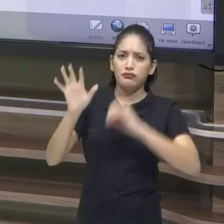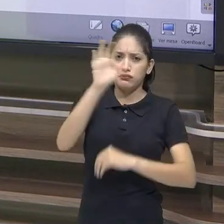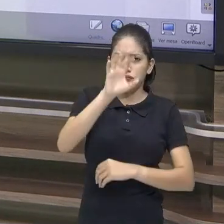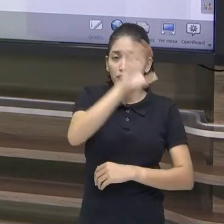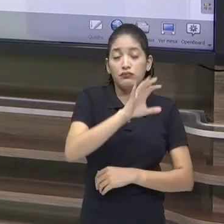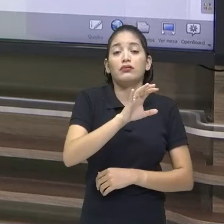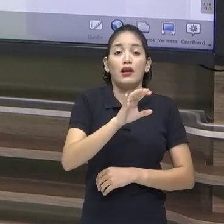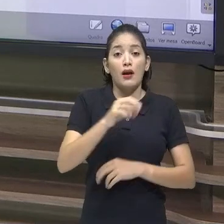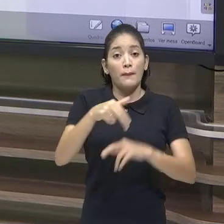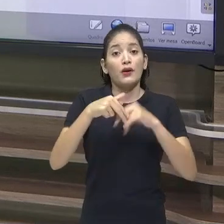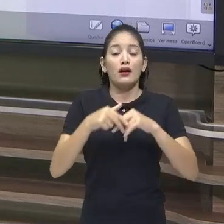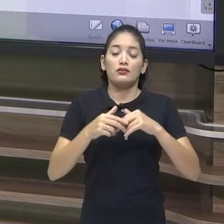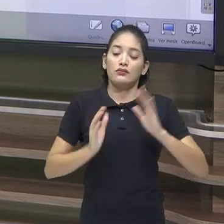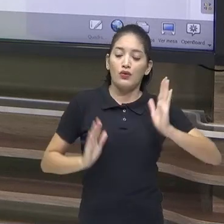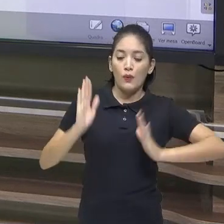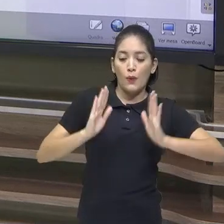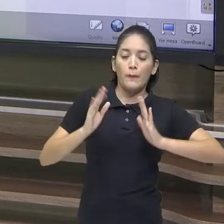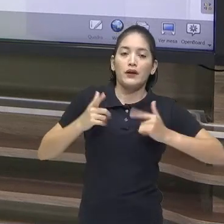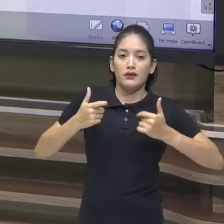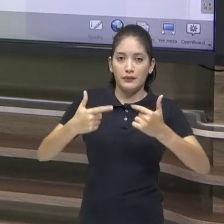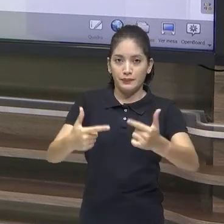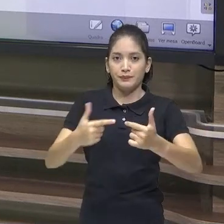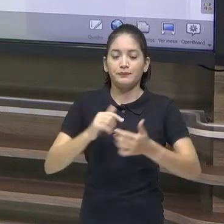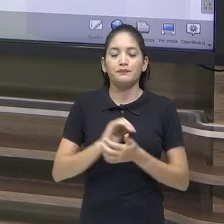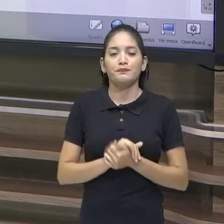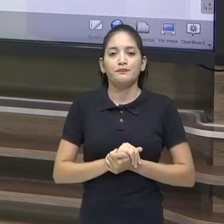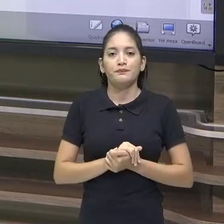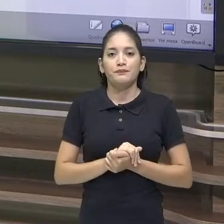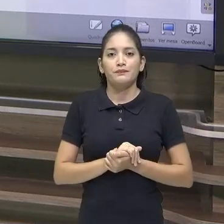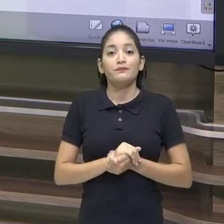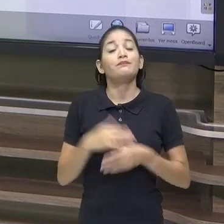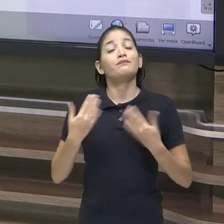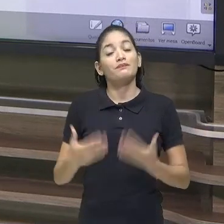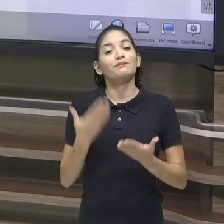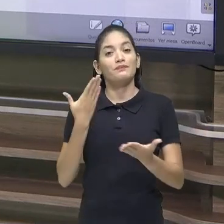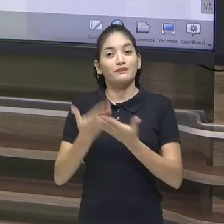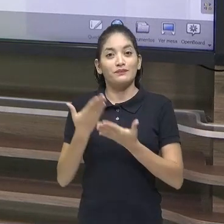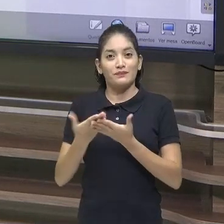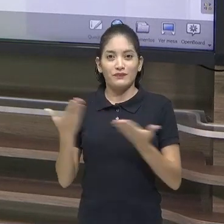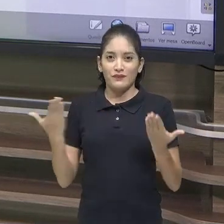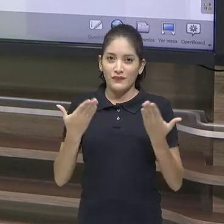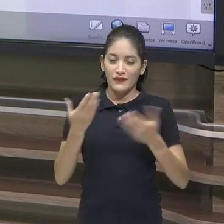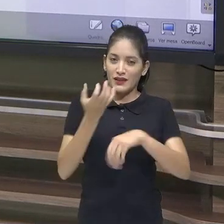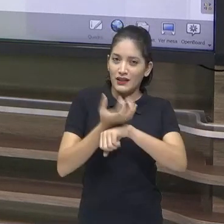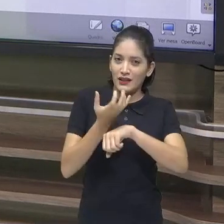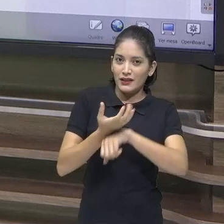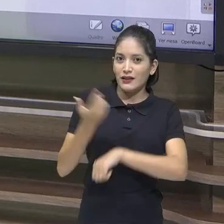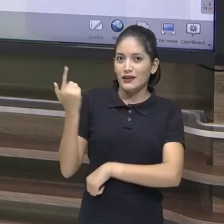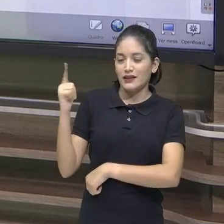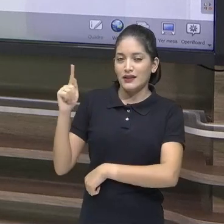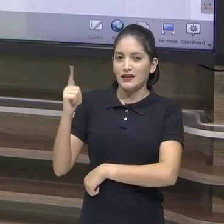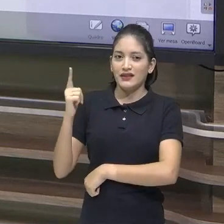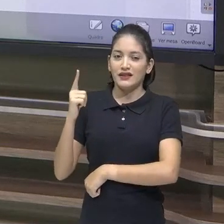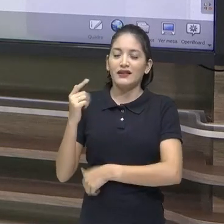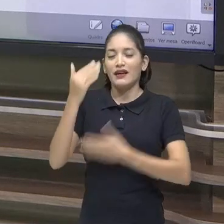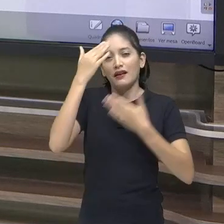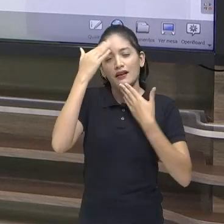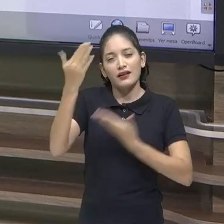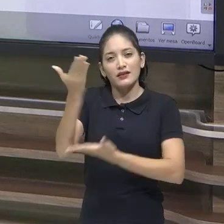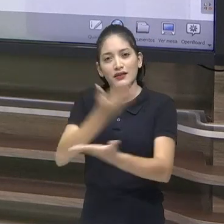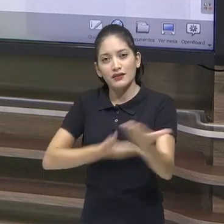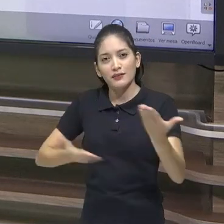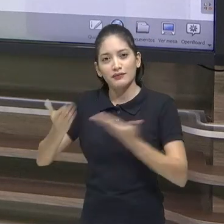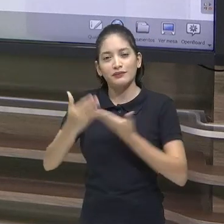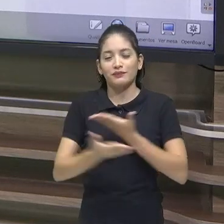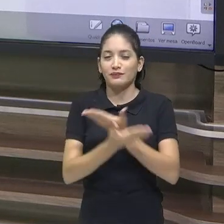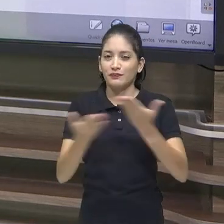da Guerra Fria, tá bom, gente? Então, essa foi a nossa aula aí de geografia. Agradeço aí a participação de